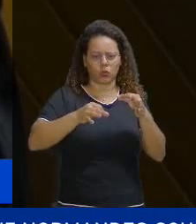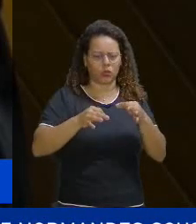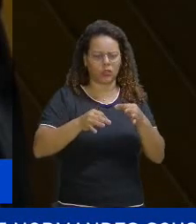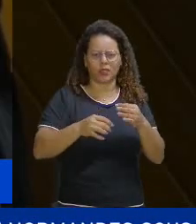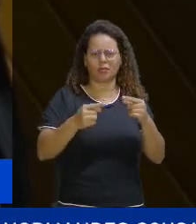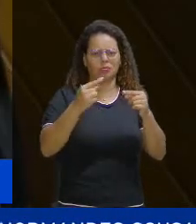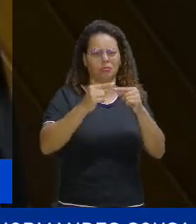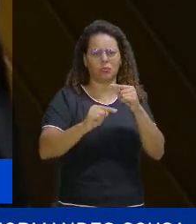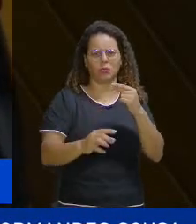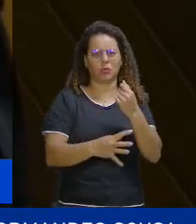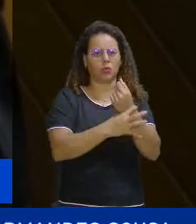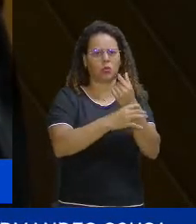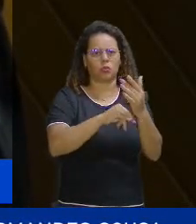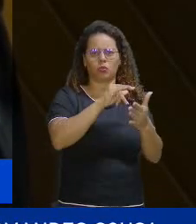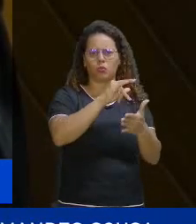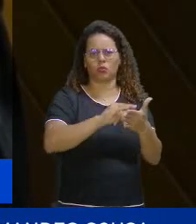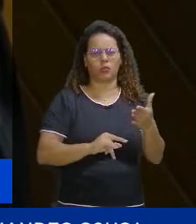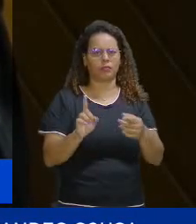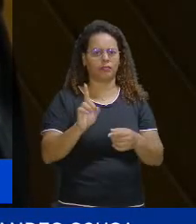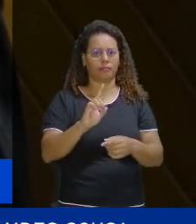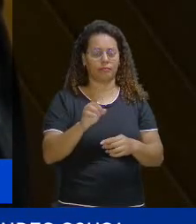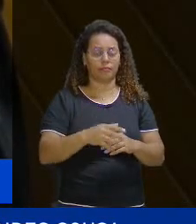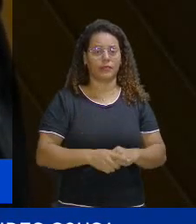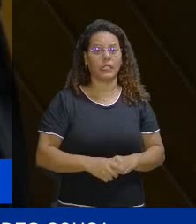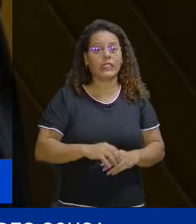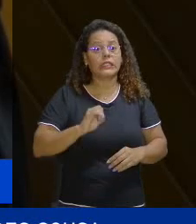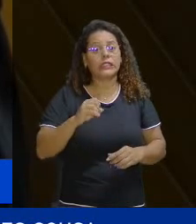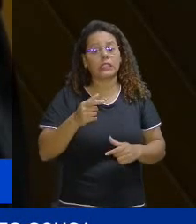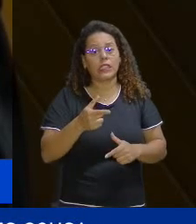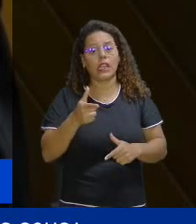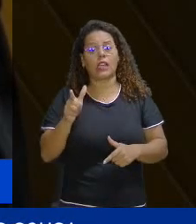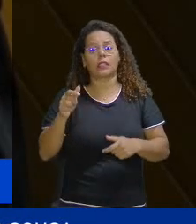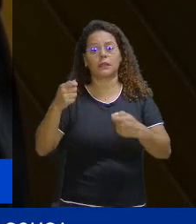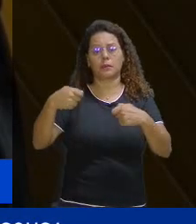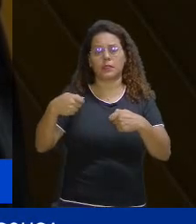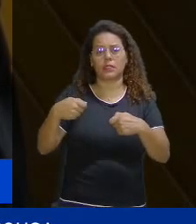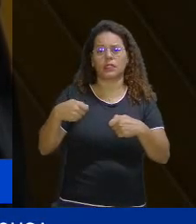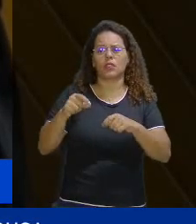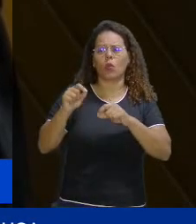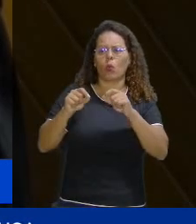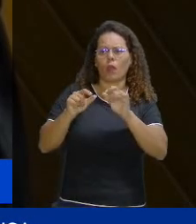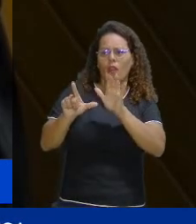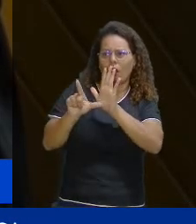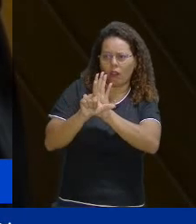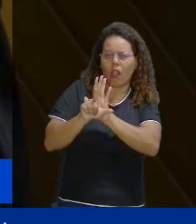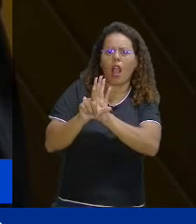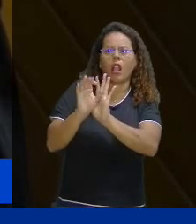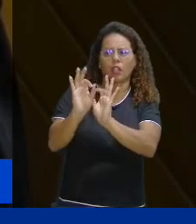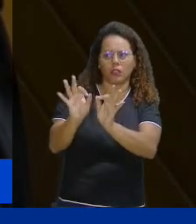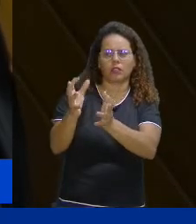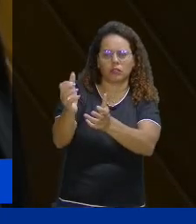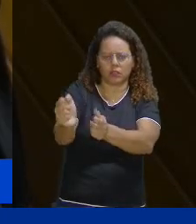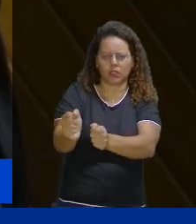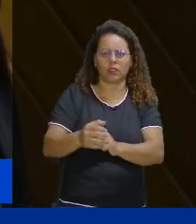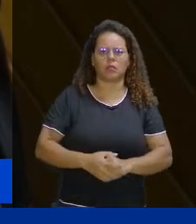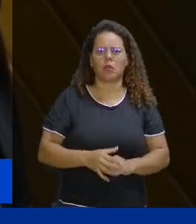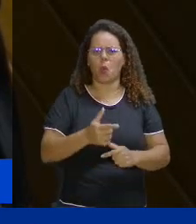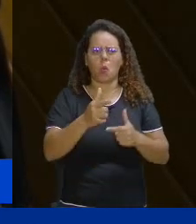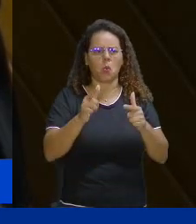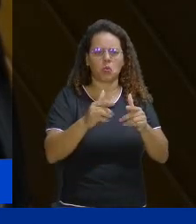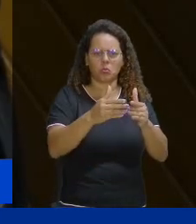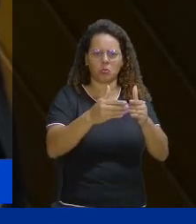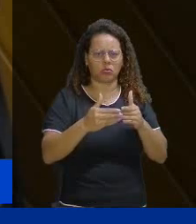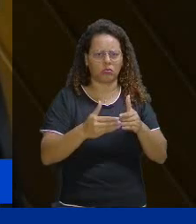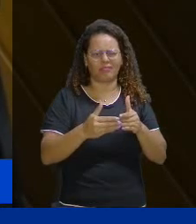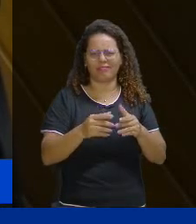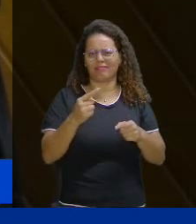preta. Salvo situações de teratologia ou manifestamente ilegais. Então, quando a súmula diz que não cabe mandado de